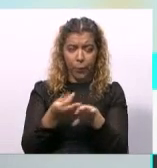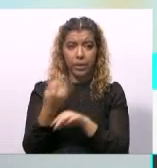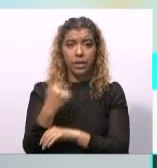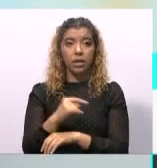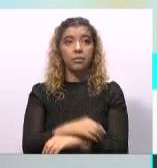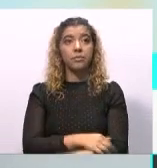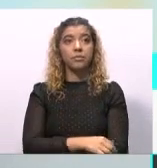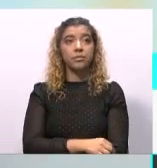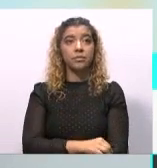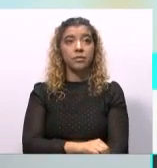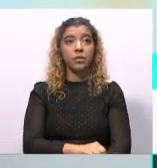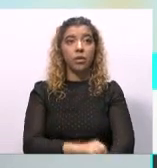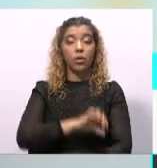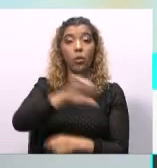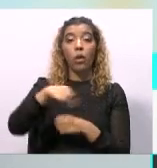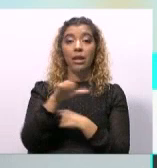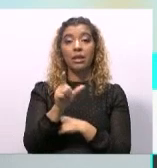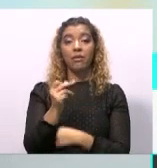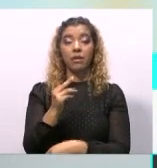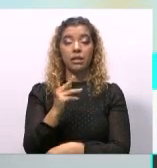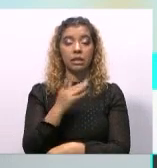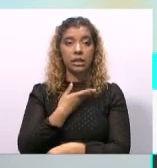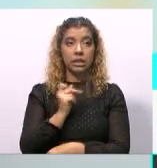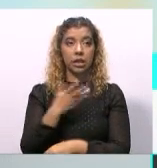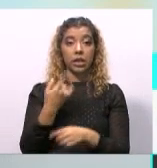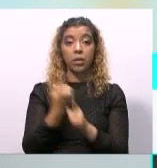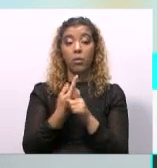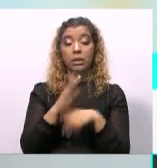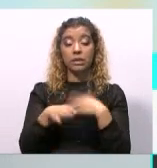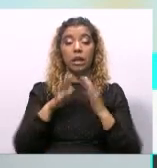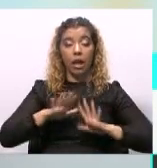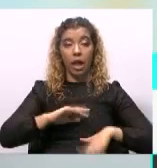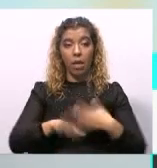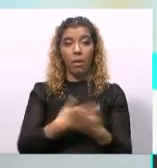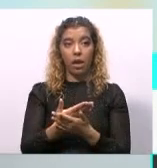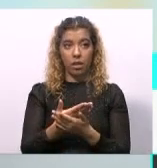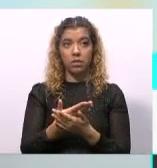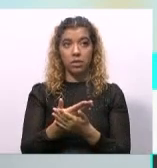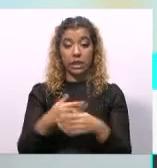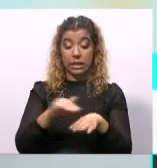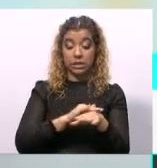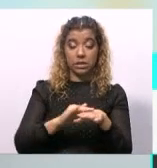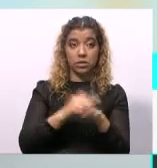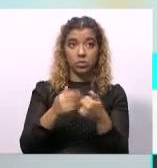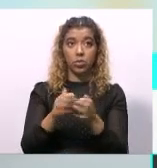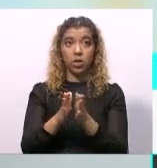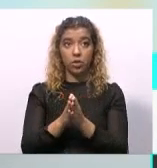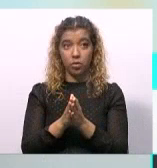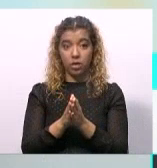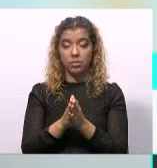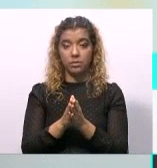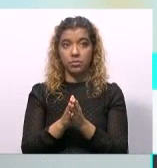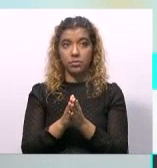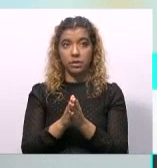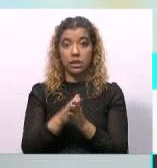continuado, podemos utilizar o óleo essencial de lavanda, porque é um óleo essencial que é calmante, vai acalmar toda esta comichão e toda esta zona,